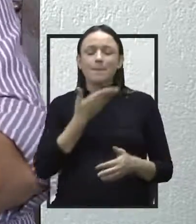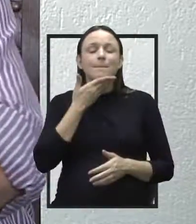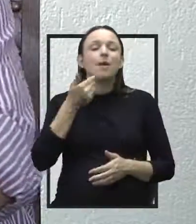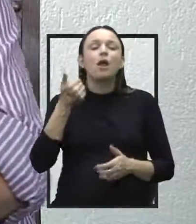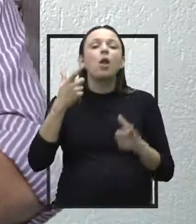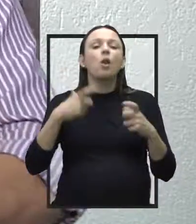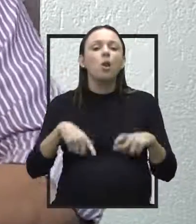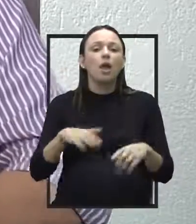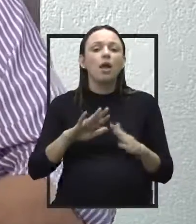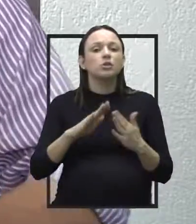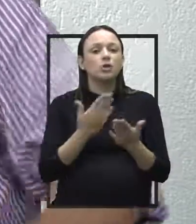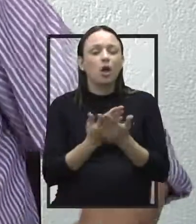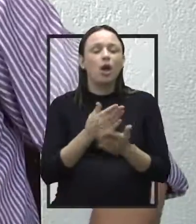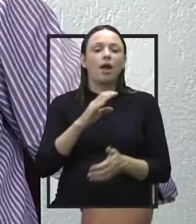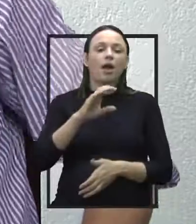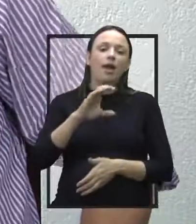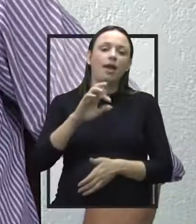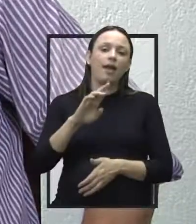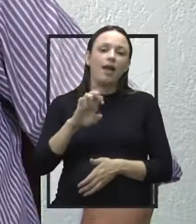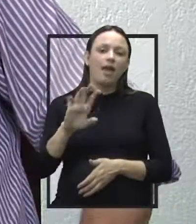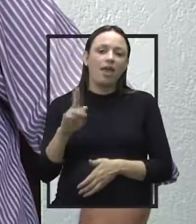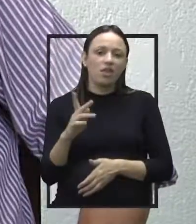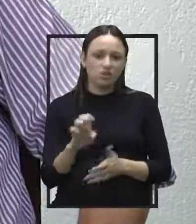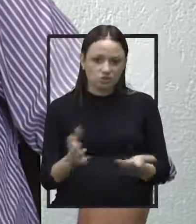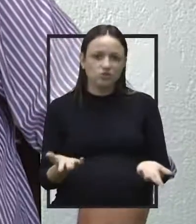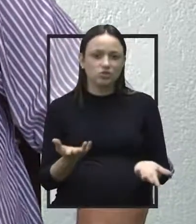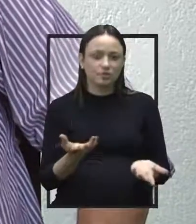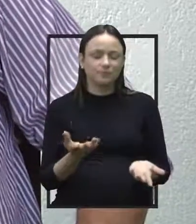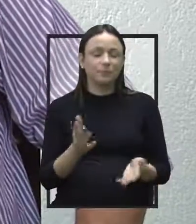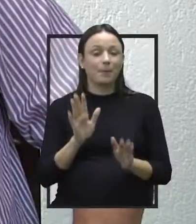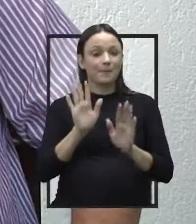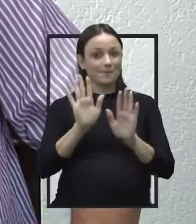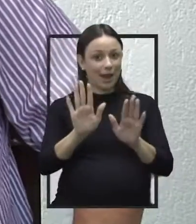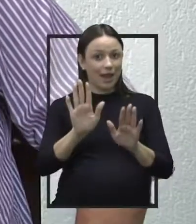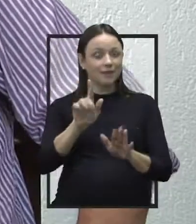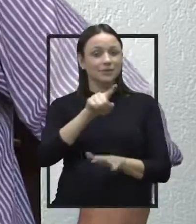a creche, escola. Mas nós precisamos entender também